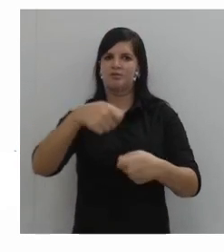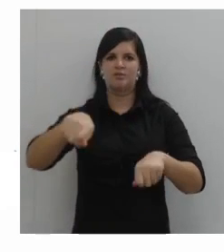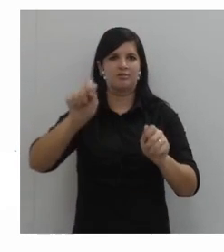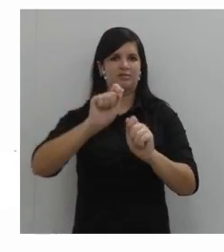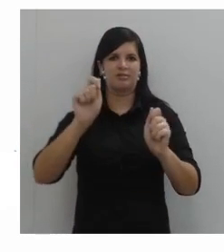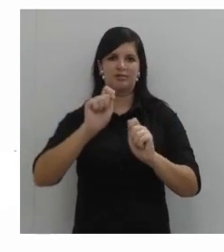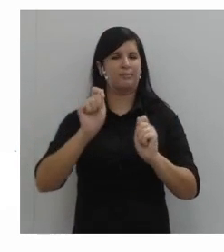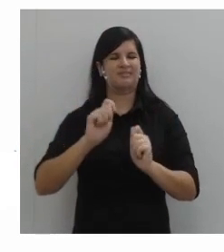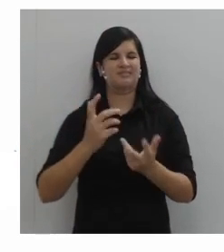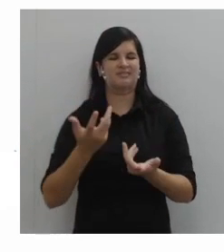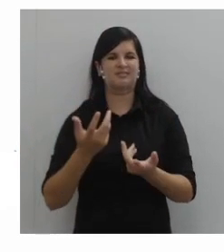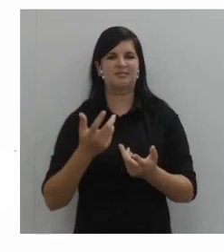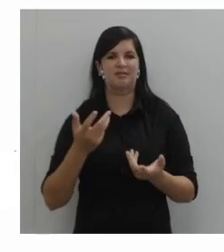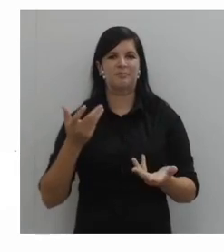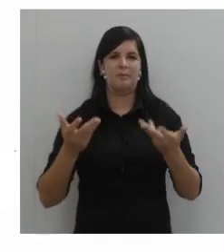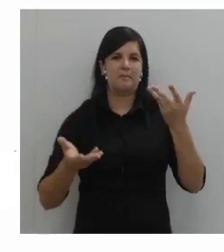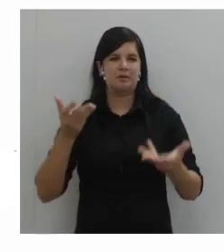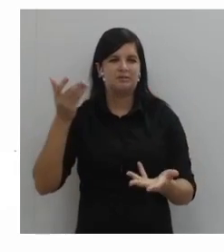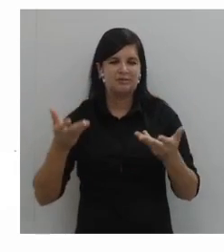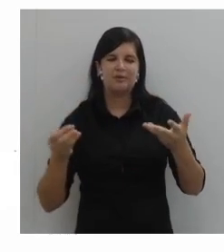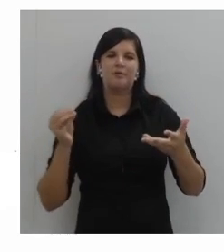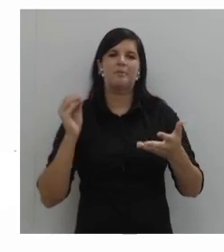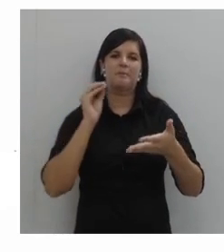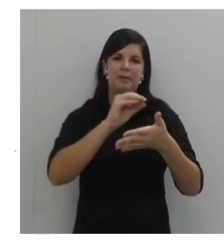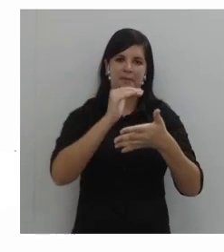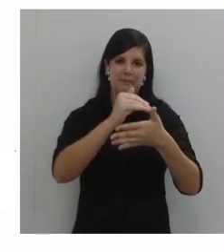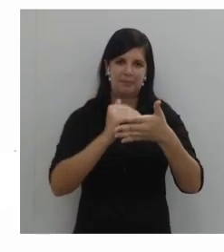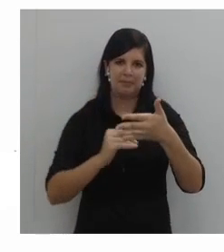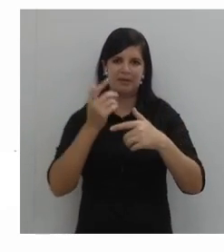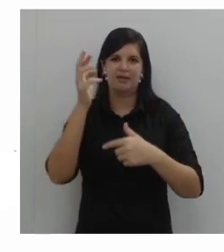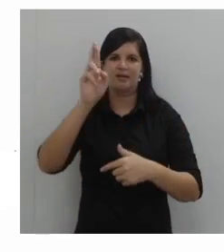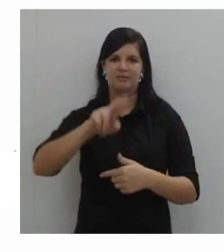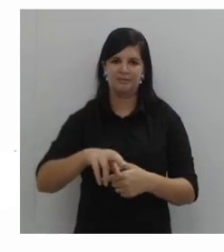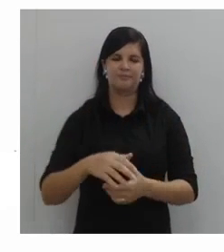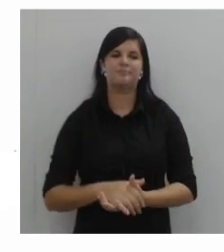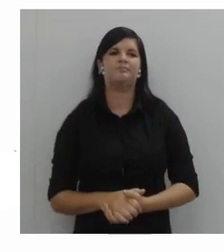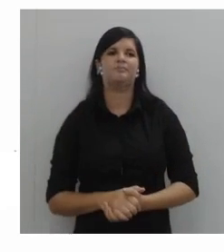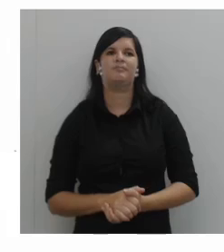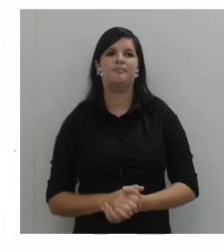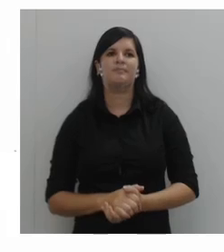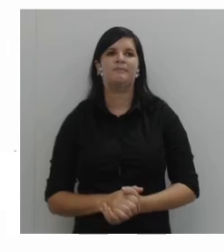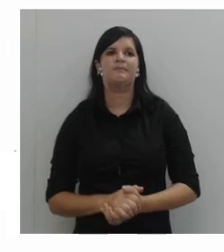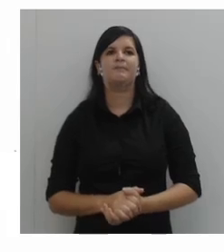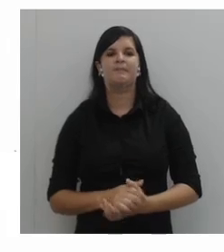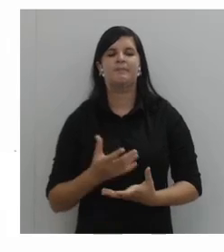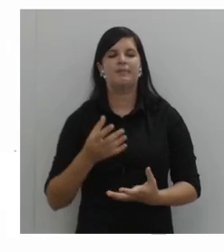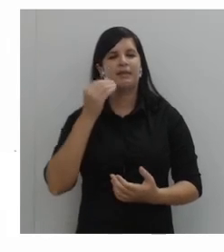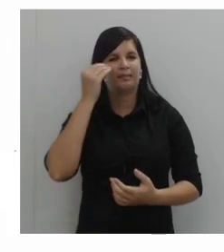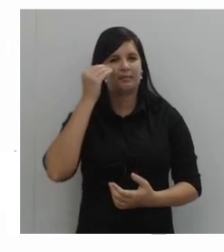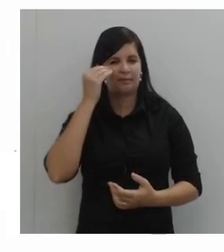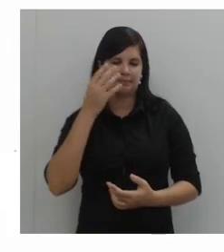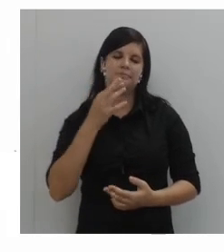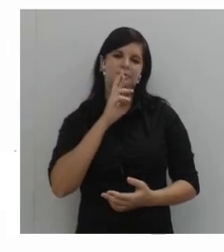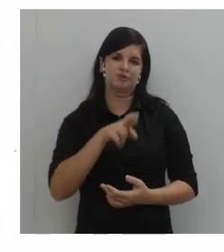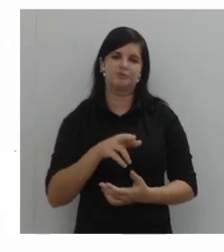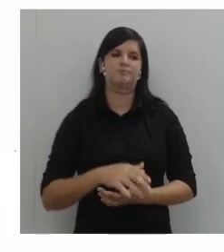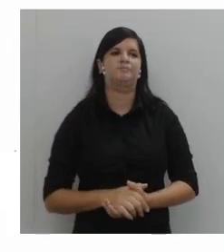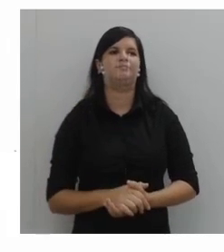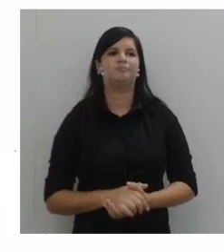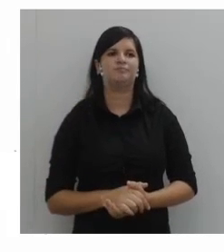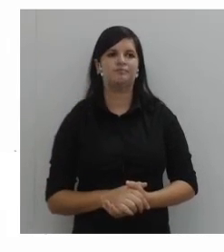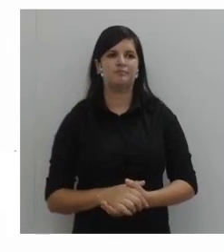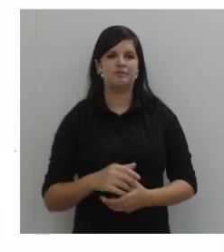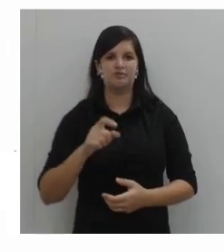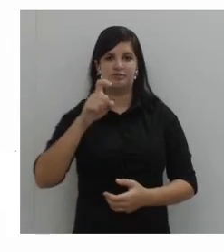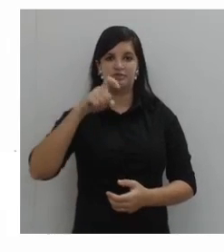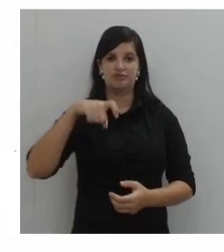usando aí as proporcionalidades, né, montando o par de razão. Mas vamos fazer. A altura